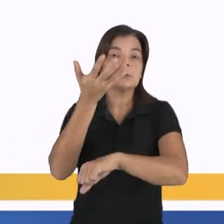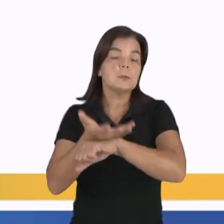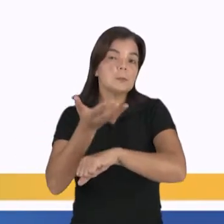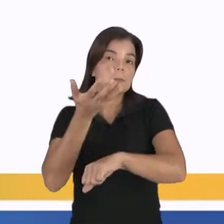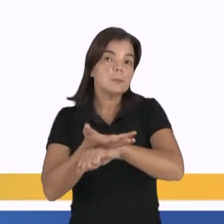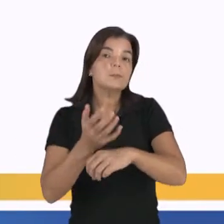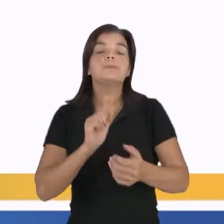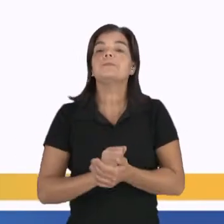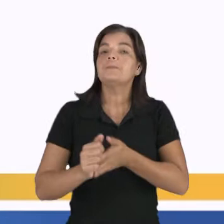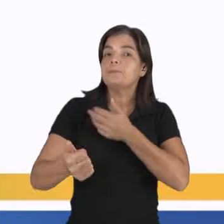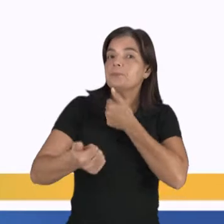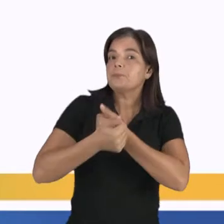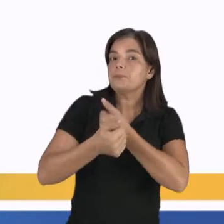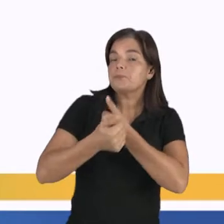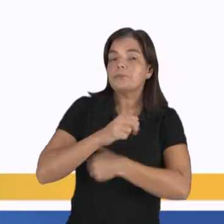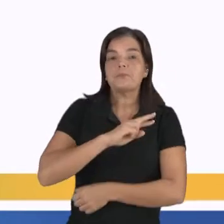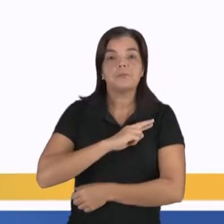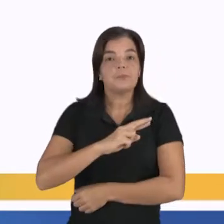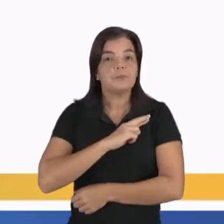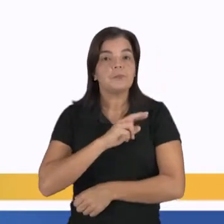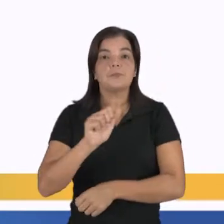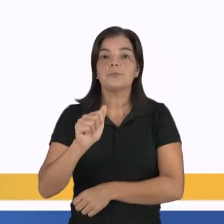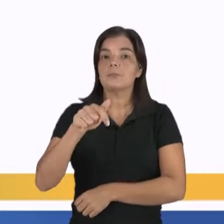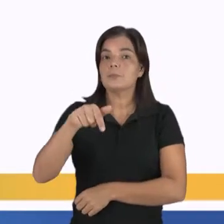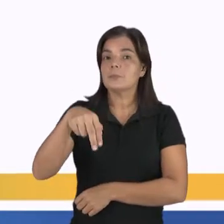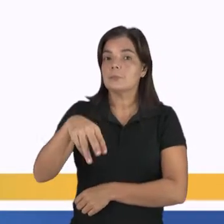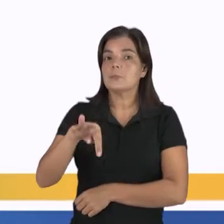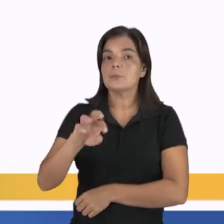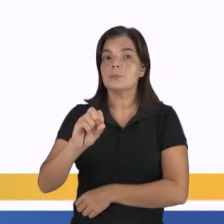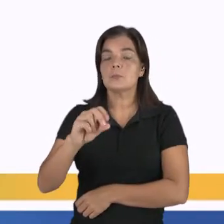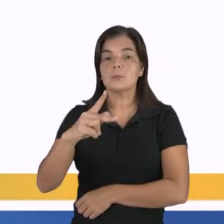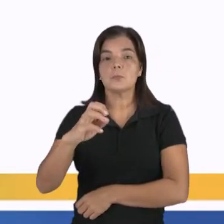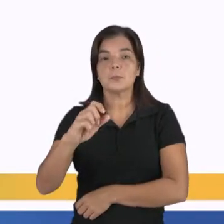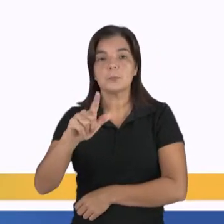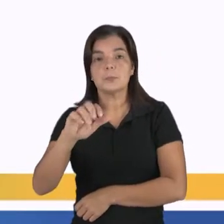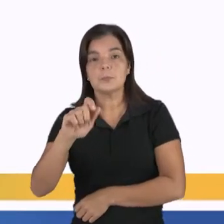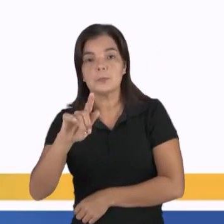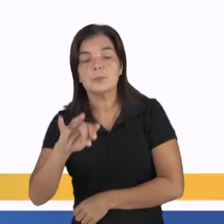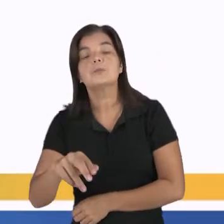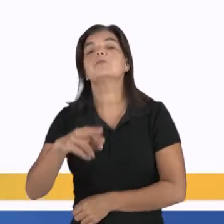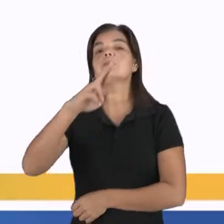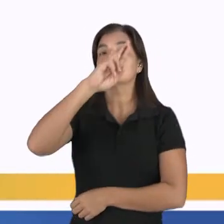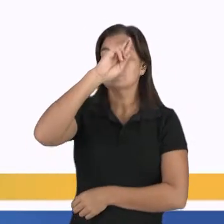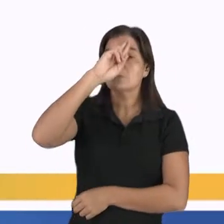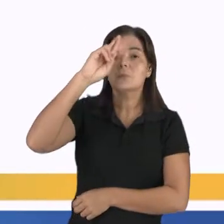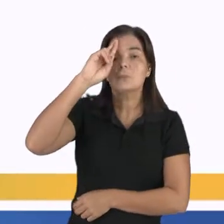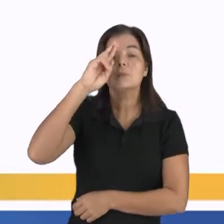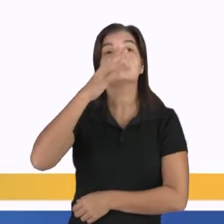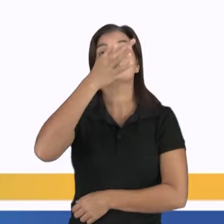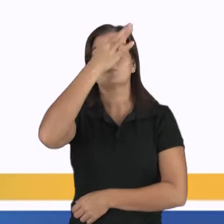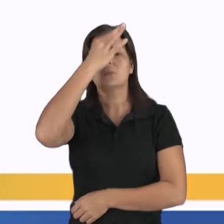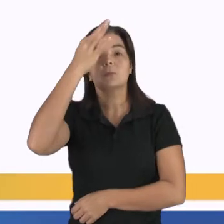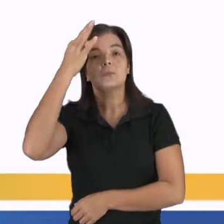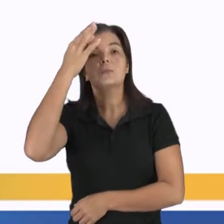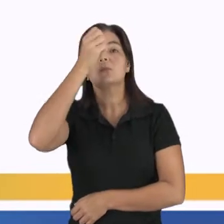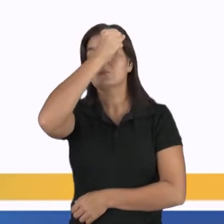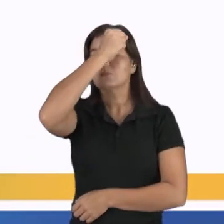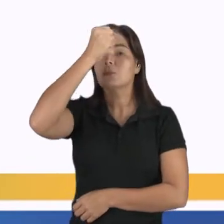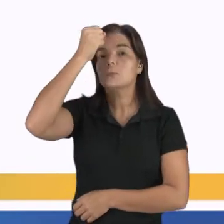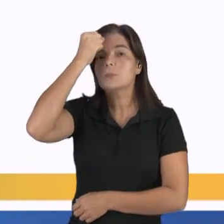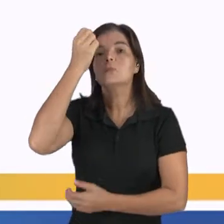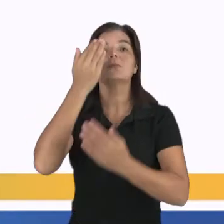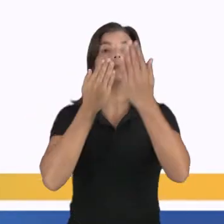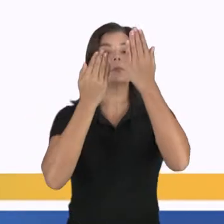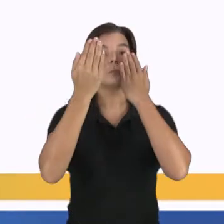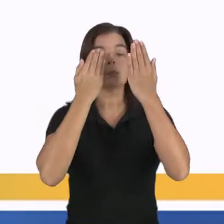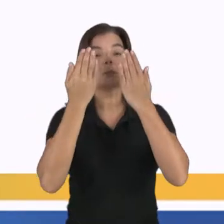interdisciplinarmente, aproximam a religião da antropologia, da história, da filosofia, da sociologia, da